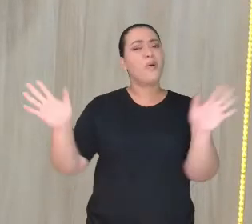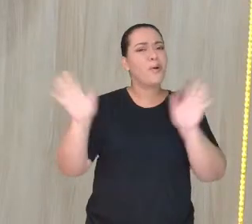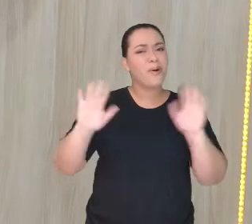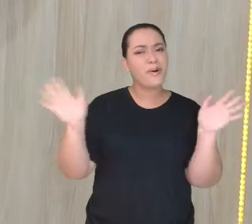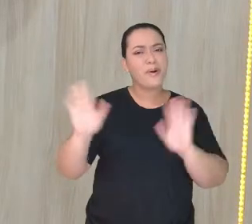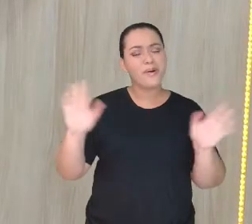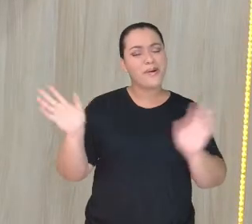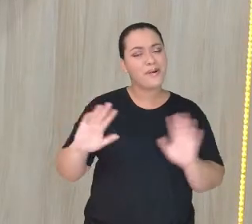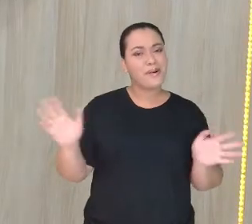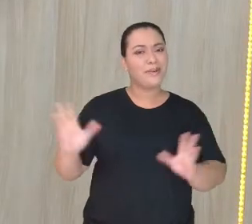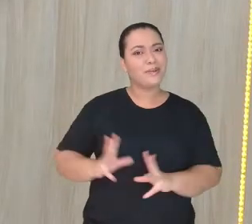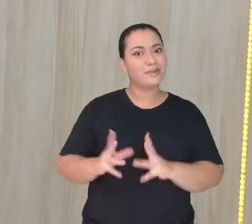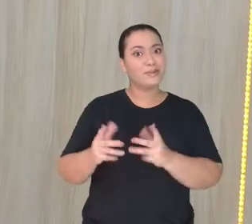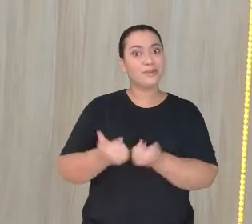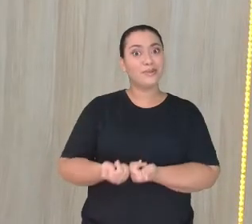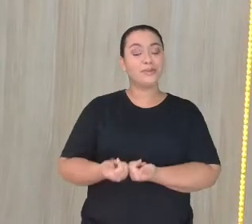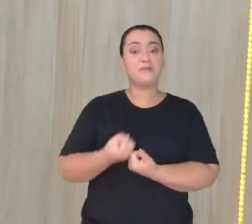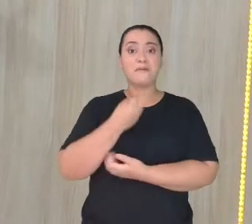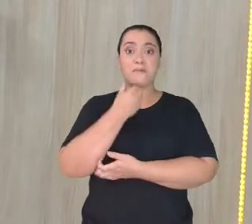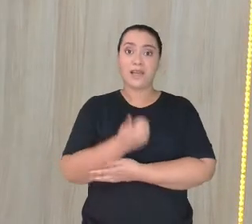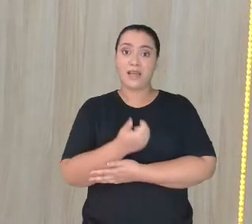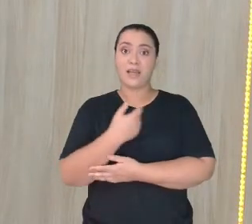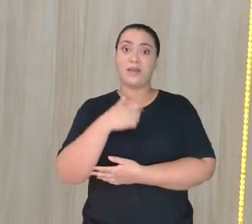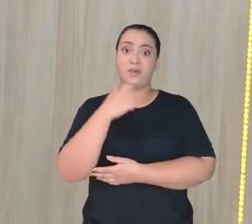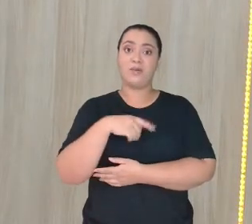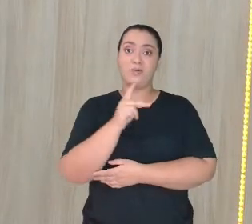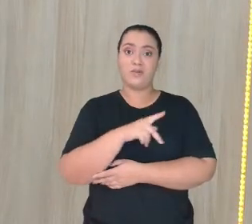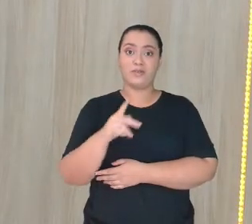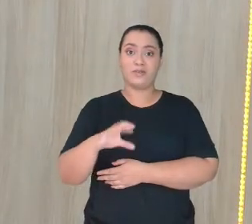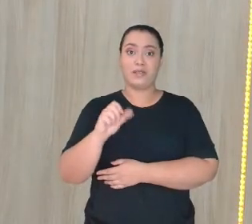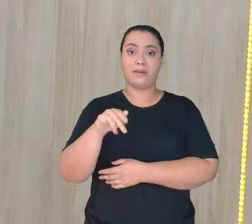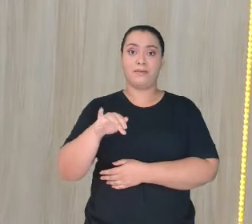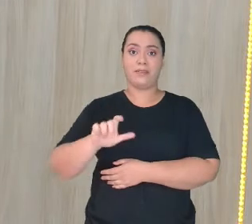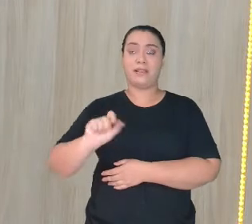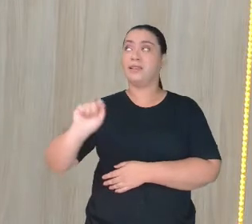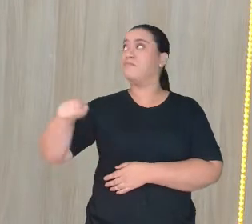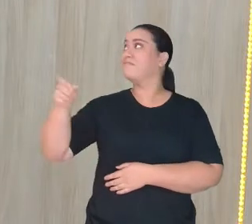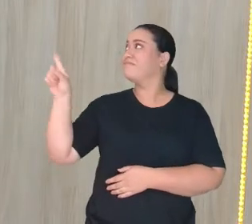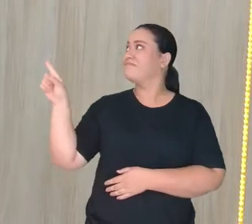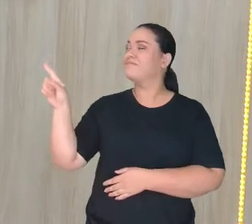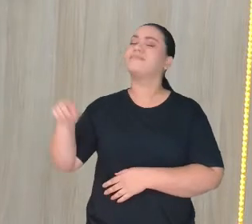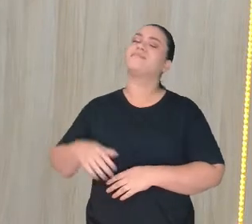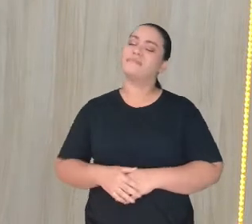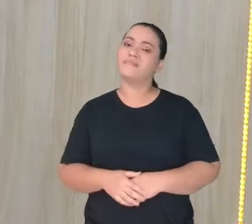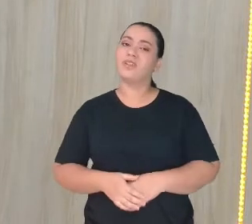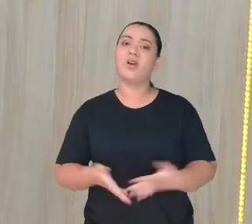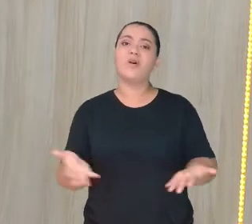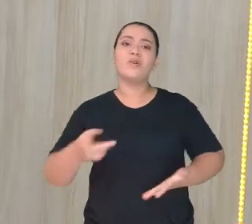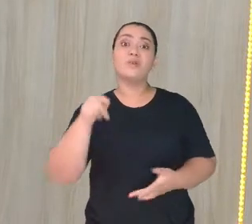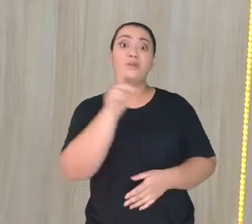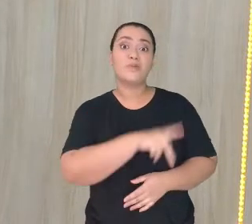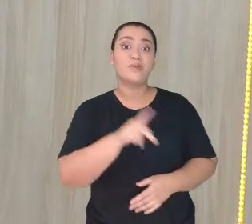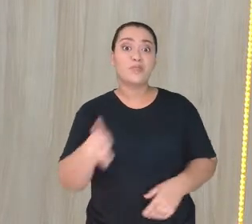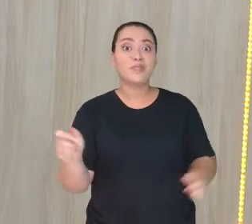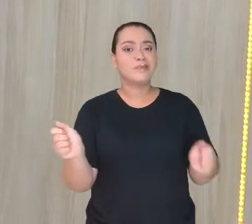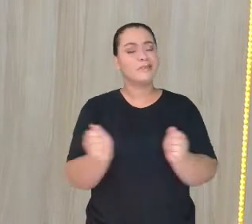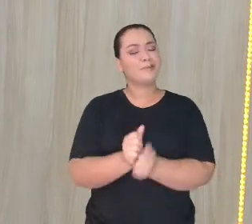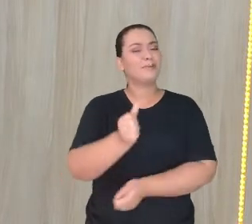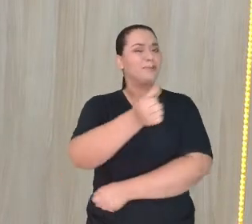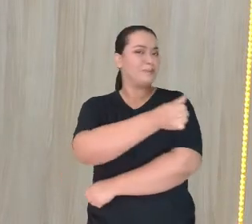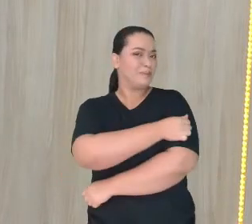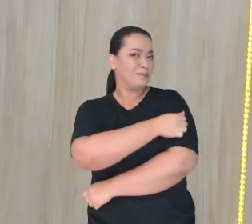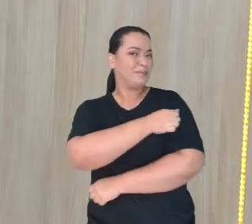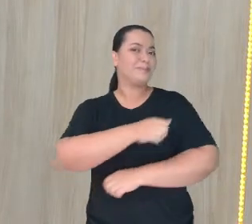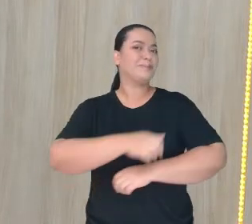Olá, meninas e meninos, tudo bem? Eu sou Camille Borba e este é o meu sinal. E eu serei hoje a professora de vocês do